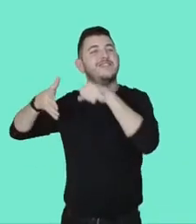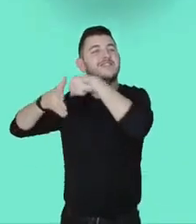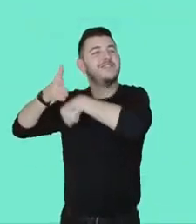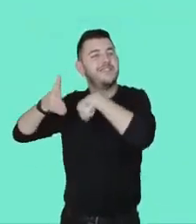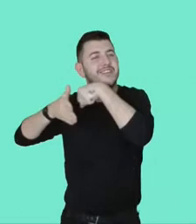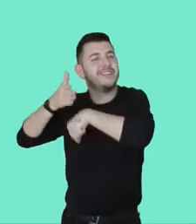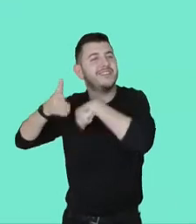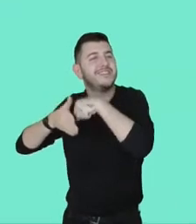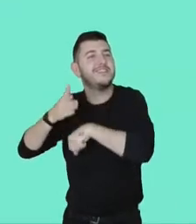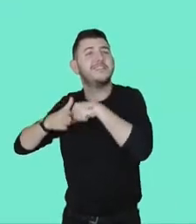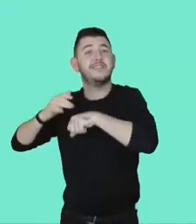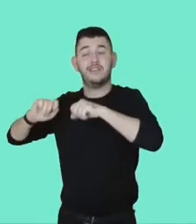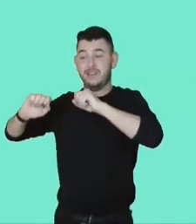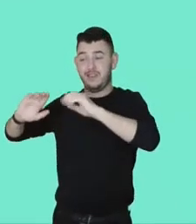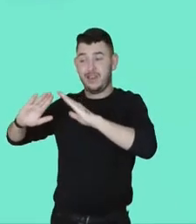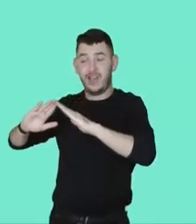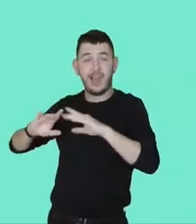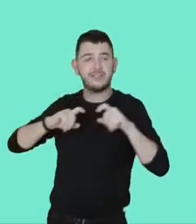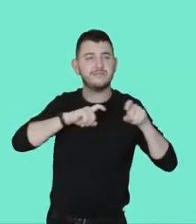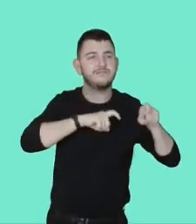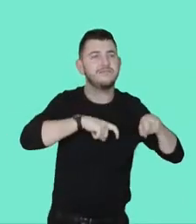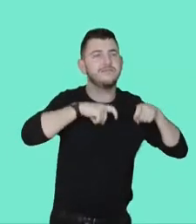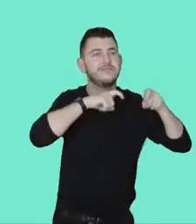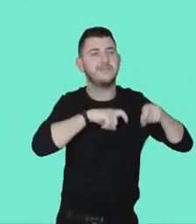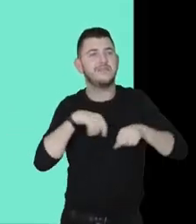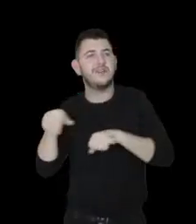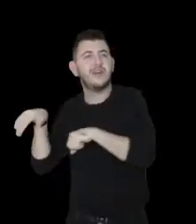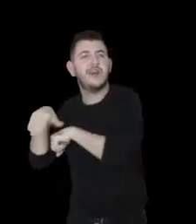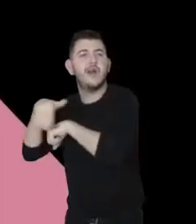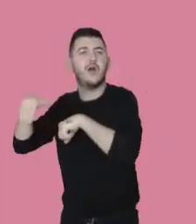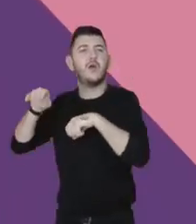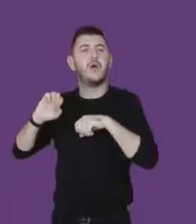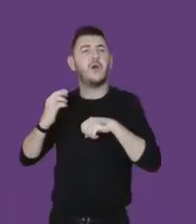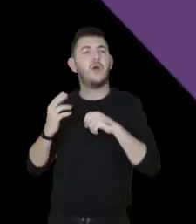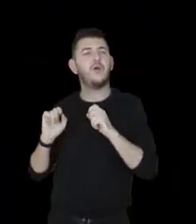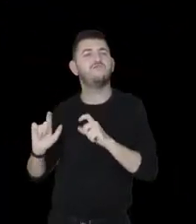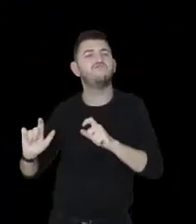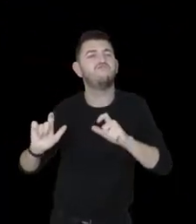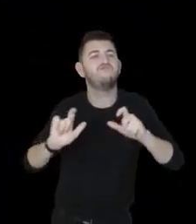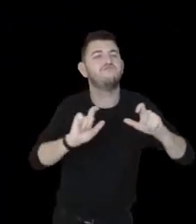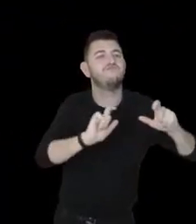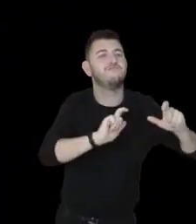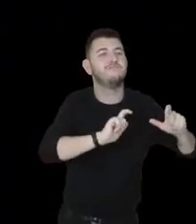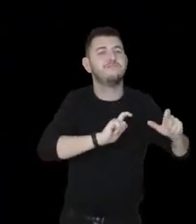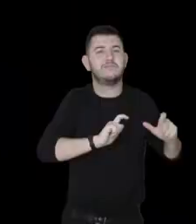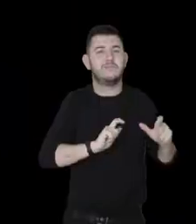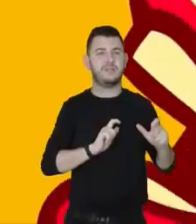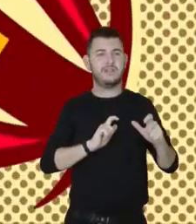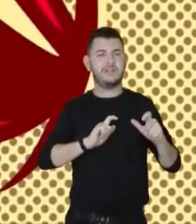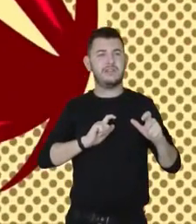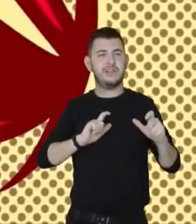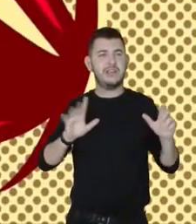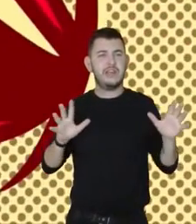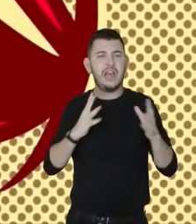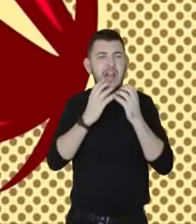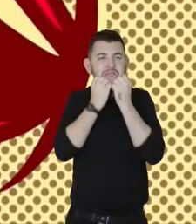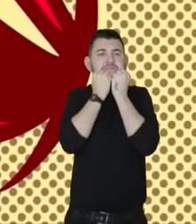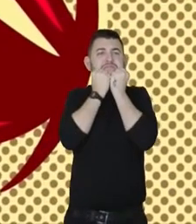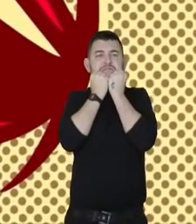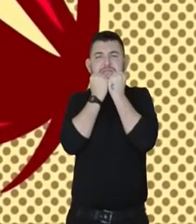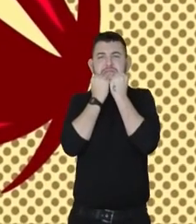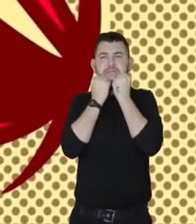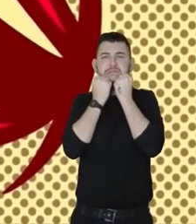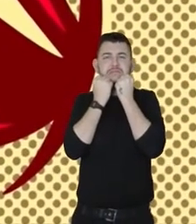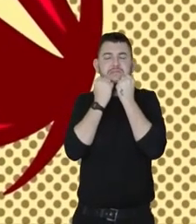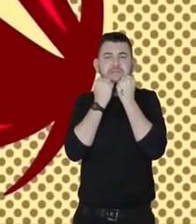Seja em casa, no campo, na rua ou na praça. Chega de mordaça,